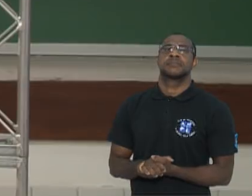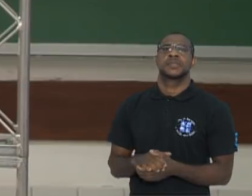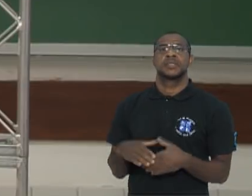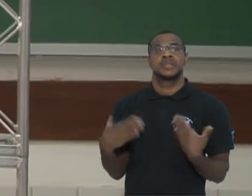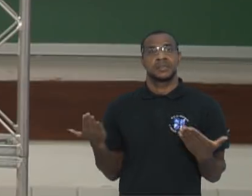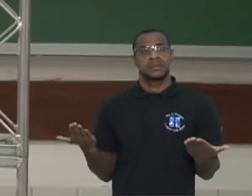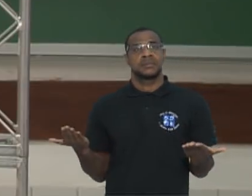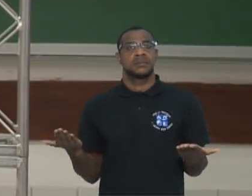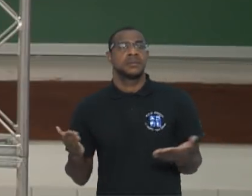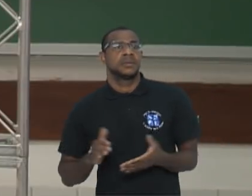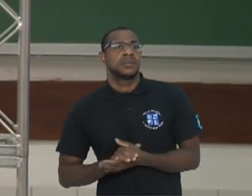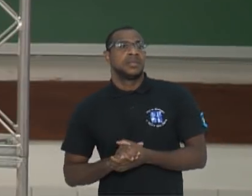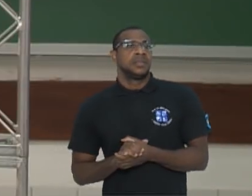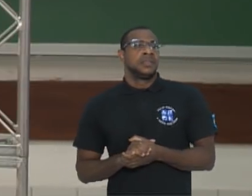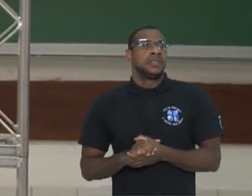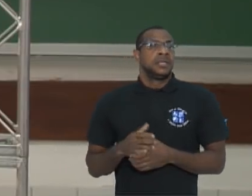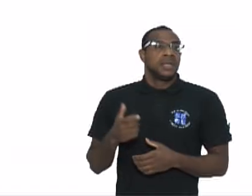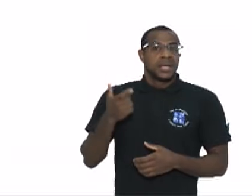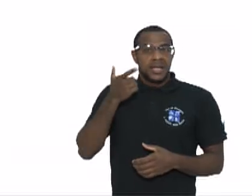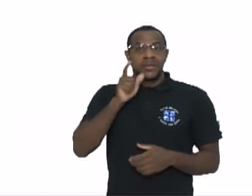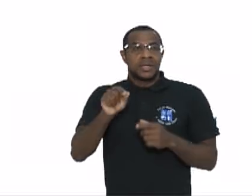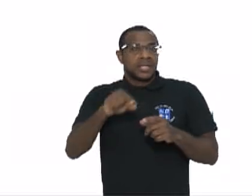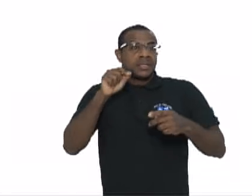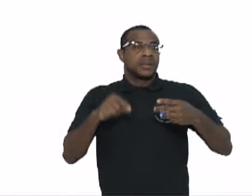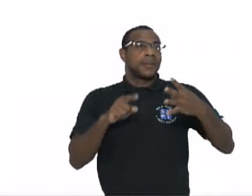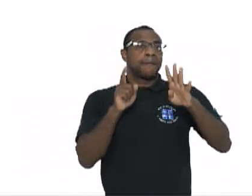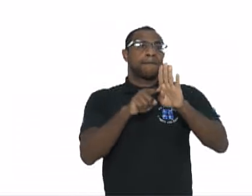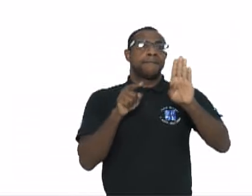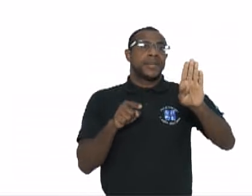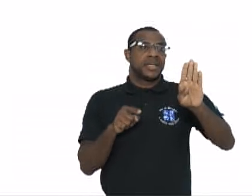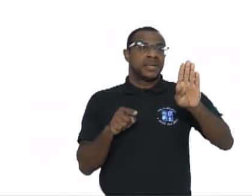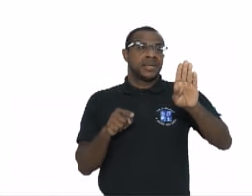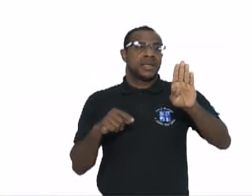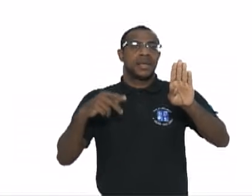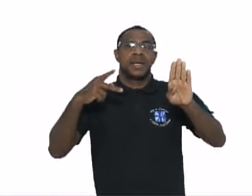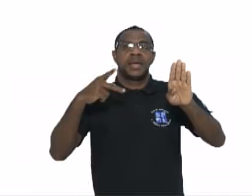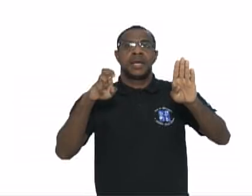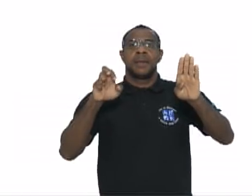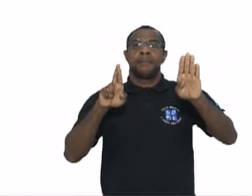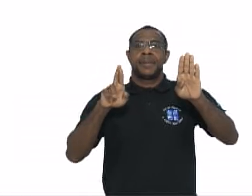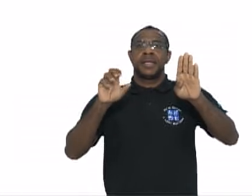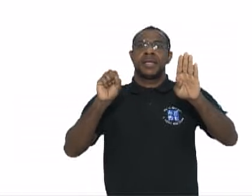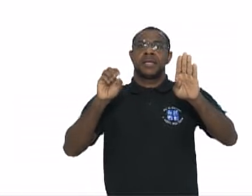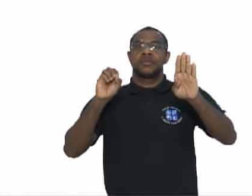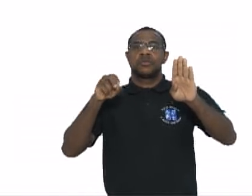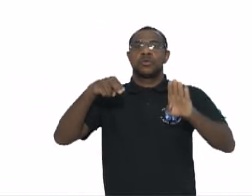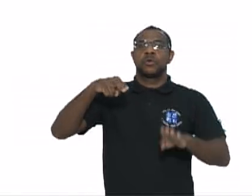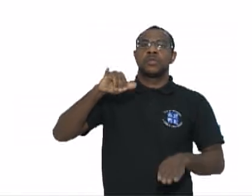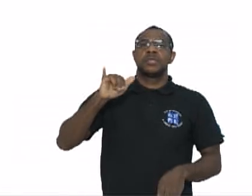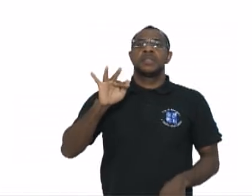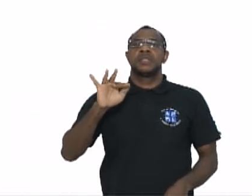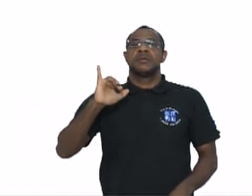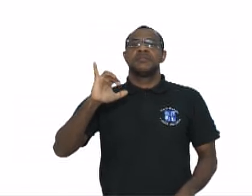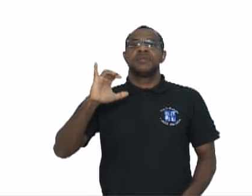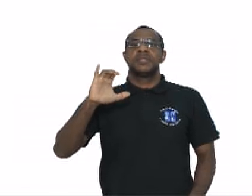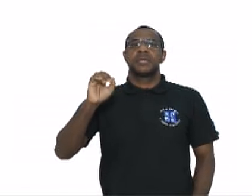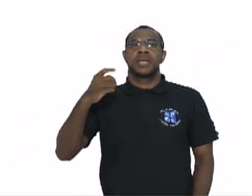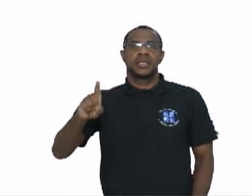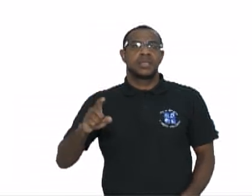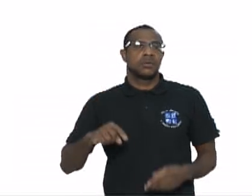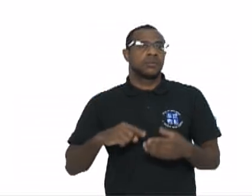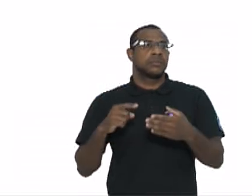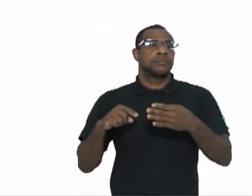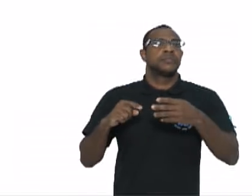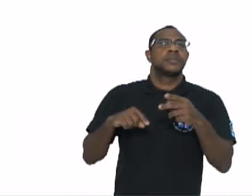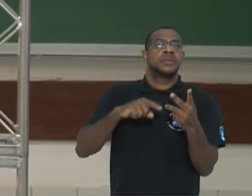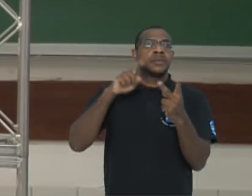Então, galera, verificando lá, acertou quem marcou um X na letra B. Parabéns, nós temos uma personificação e uma metonímia.